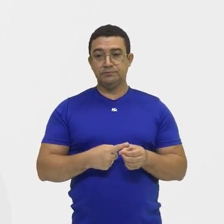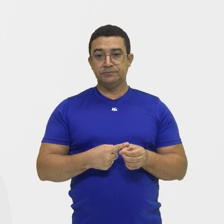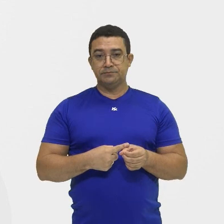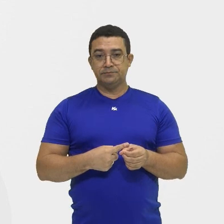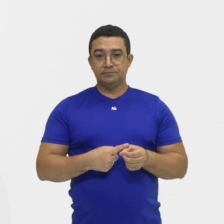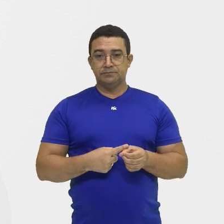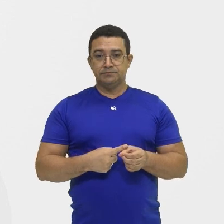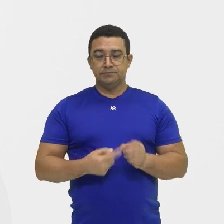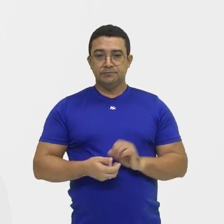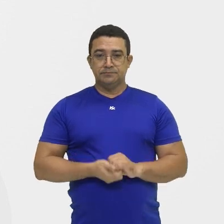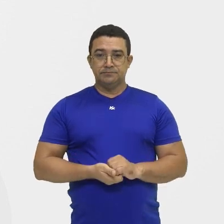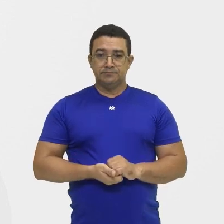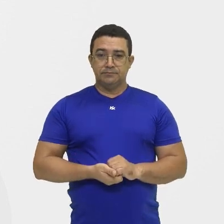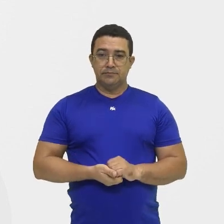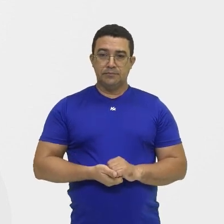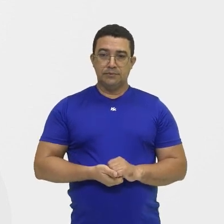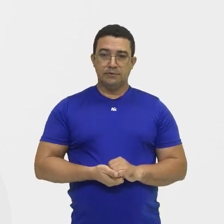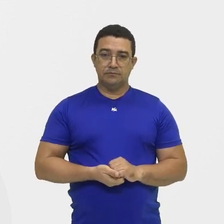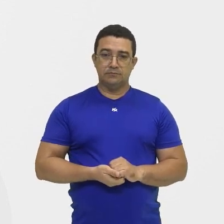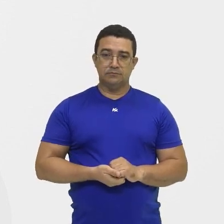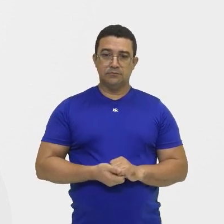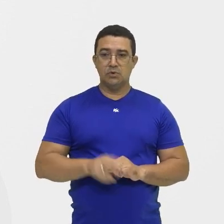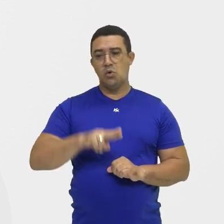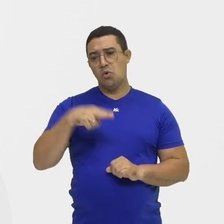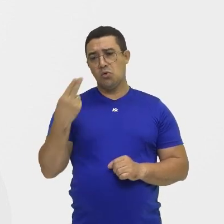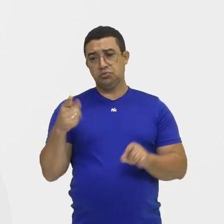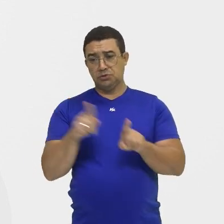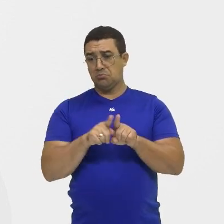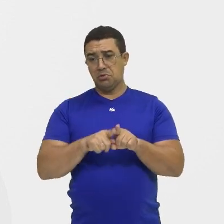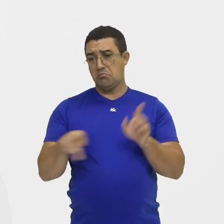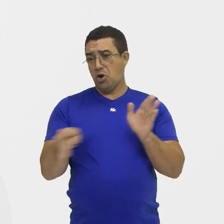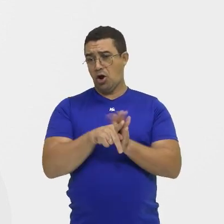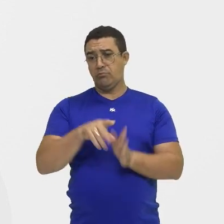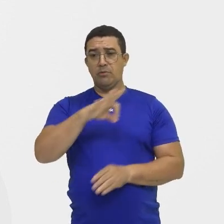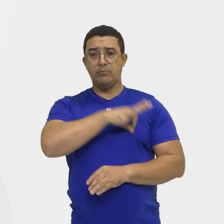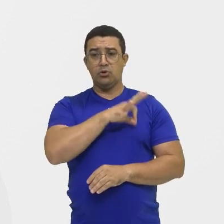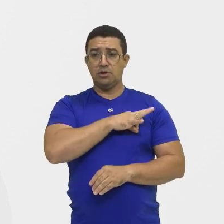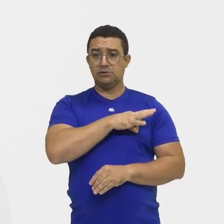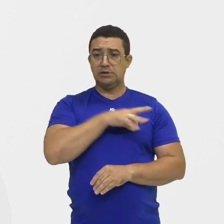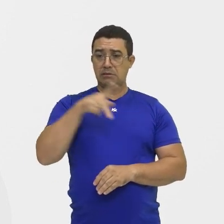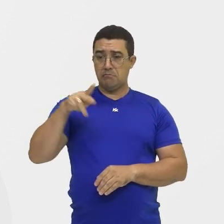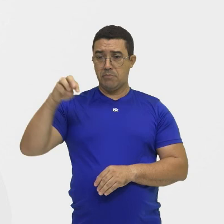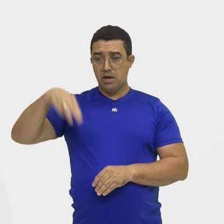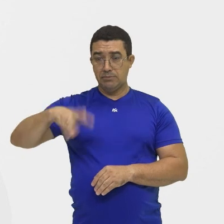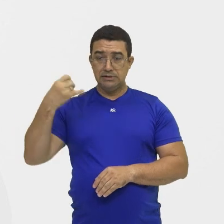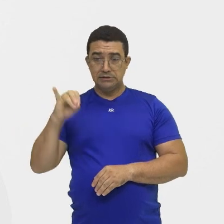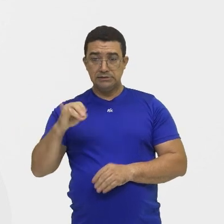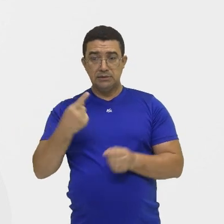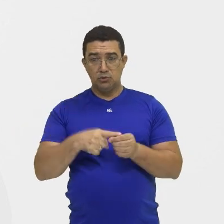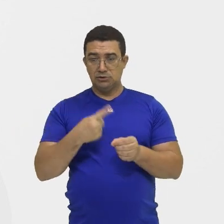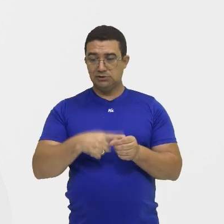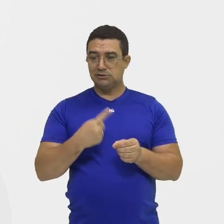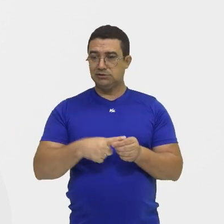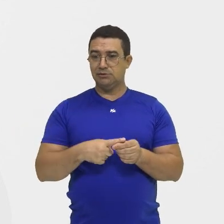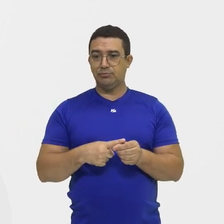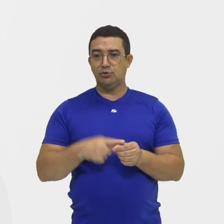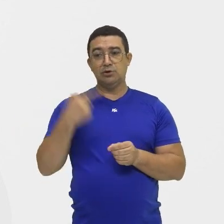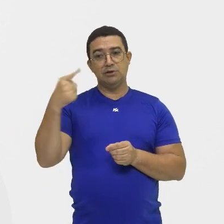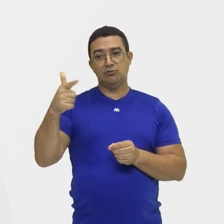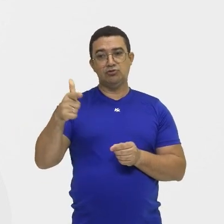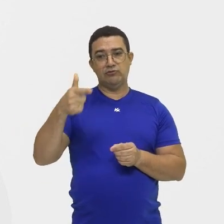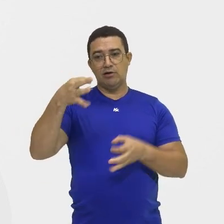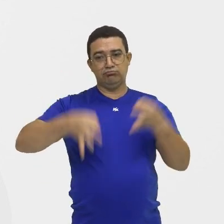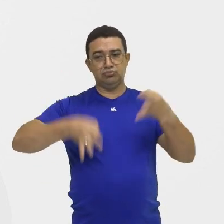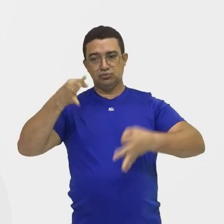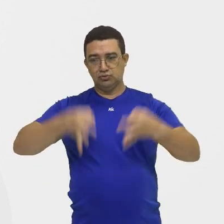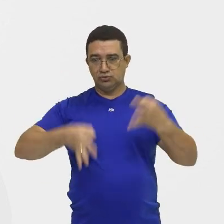né, ou ainda por um policial mesmo, quando o município não for sede da comarca e não houver